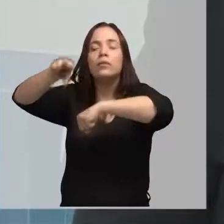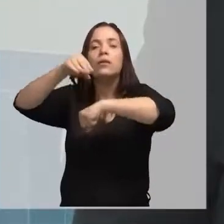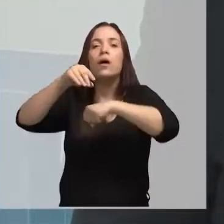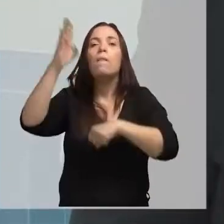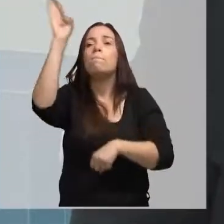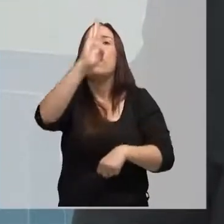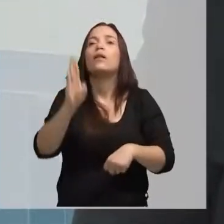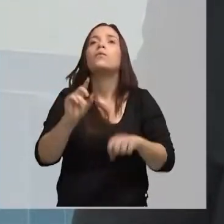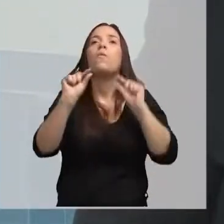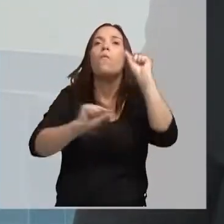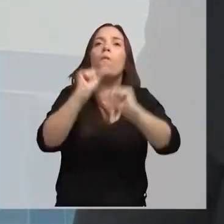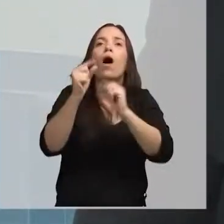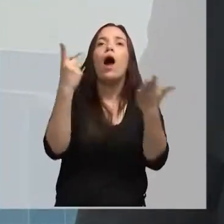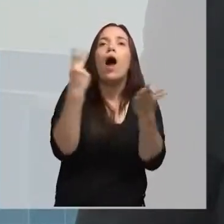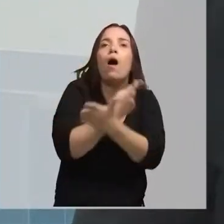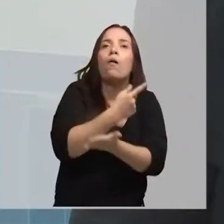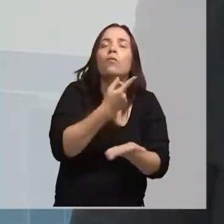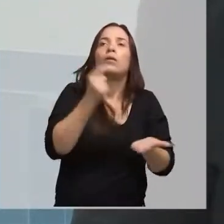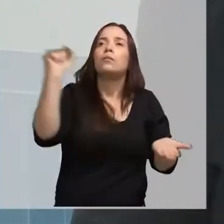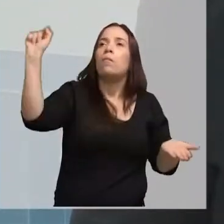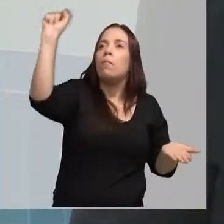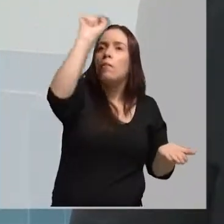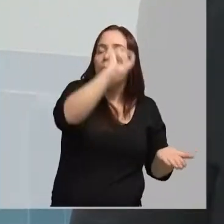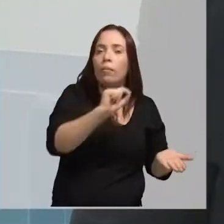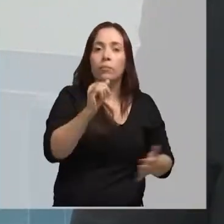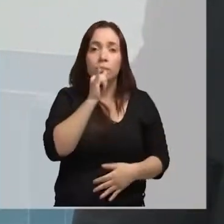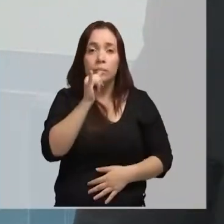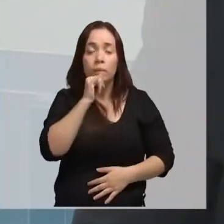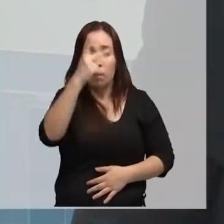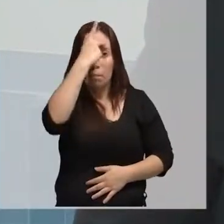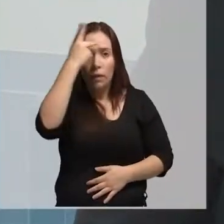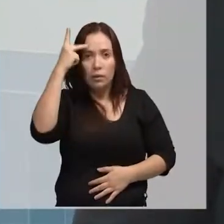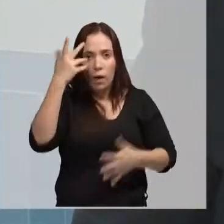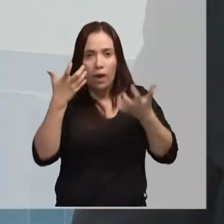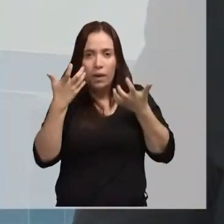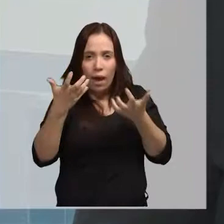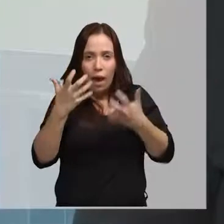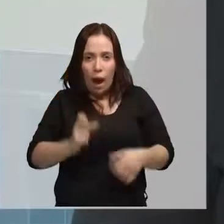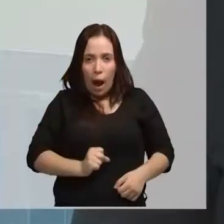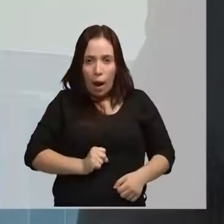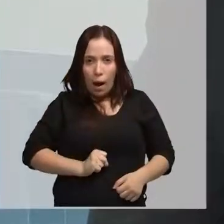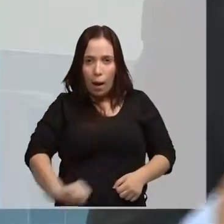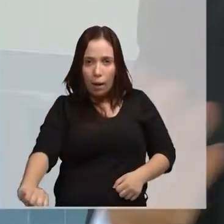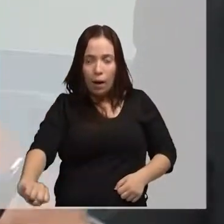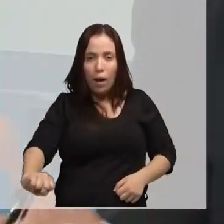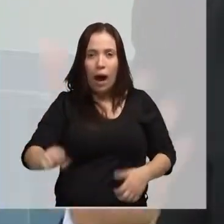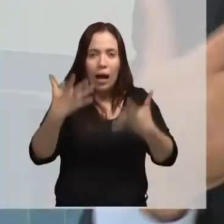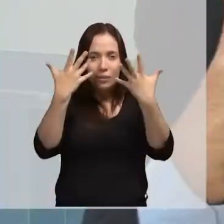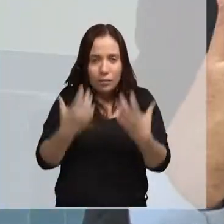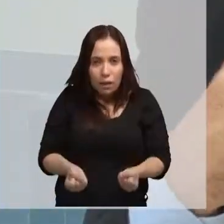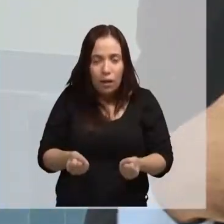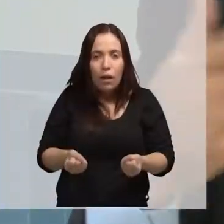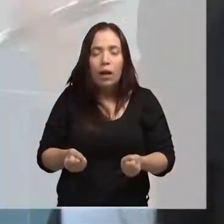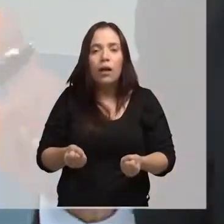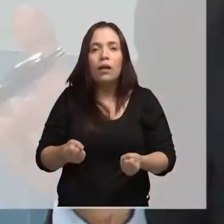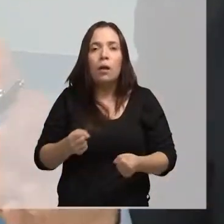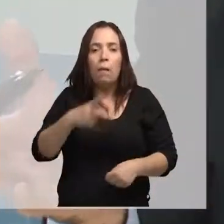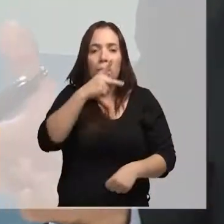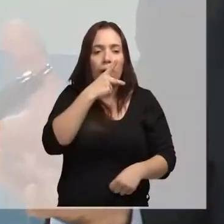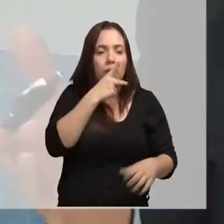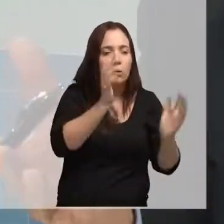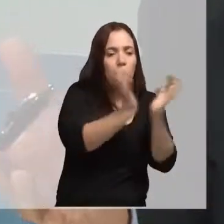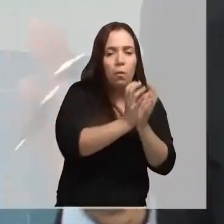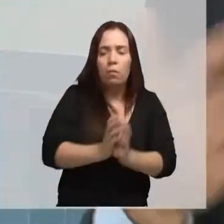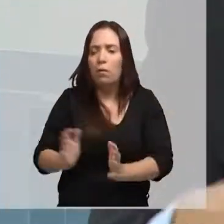o que acontece no Brasil. O cidadão que é a favor do aborto, ele não é de esquerda, ele é a favor do aborto. Quem não é a favor do aborto como eu não sou